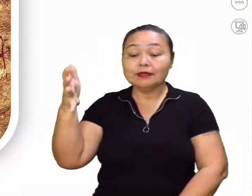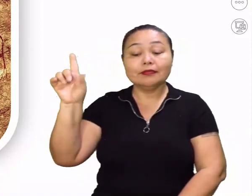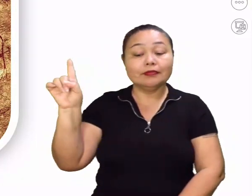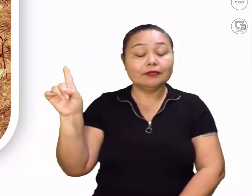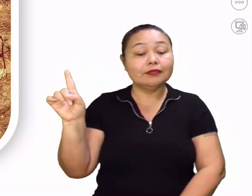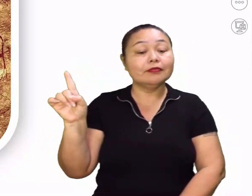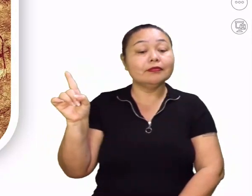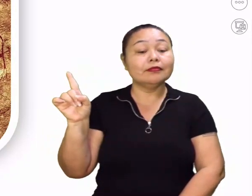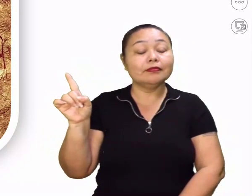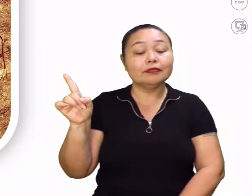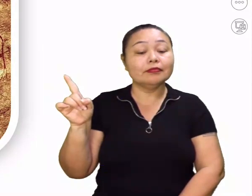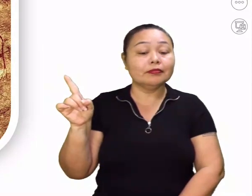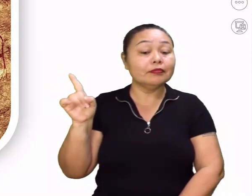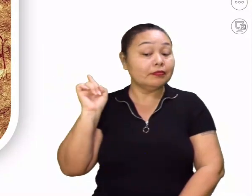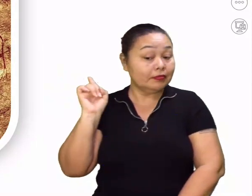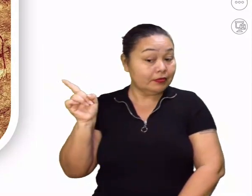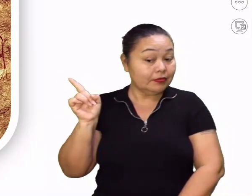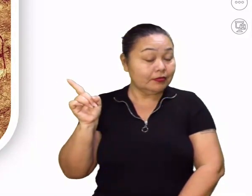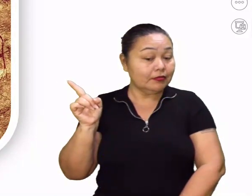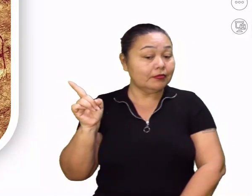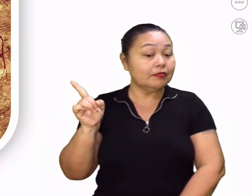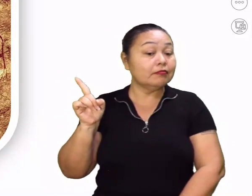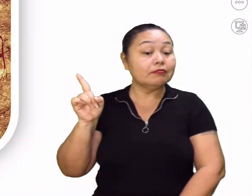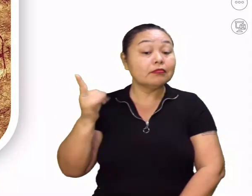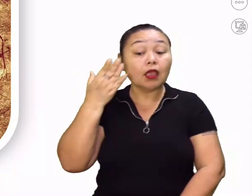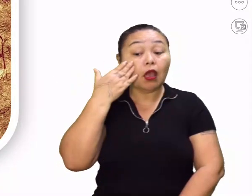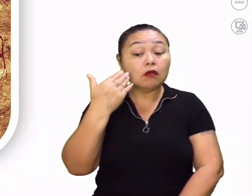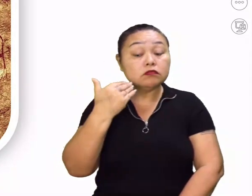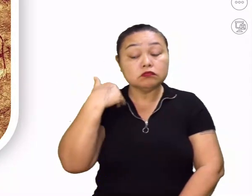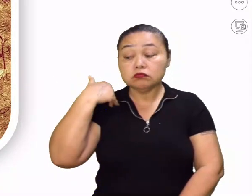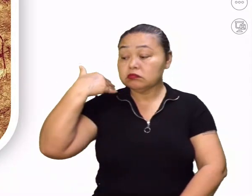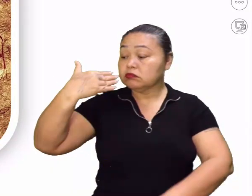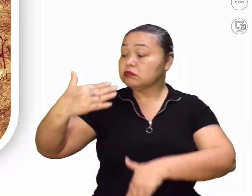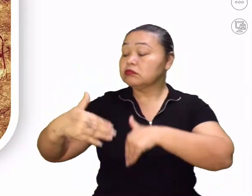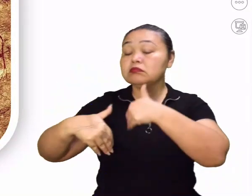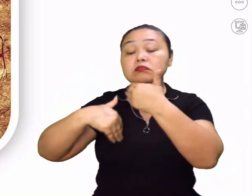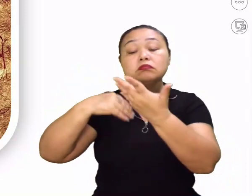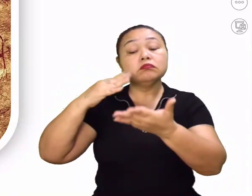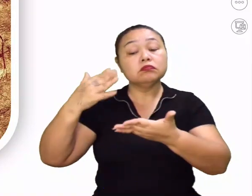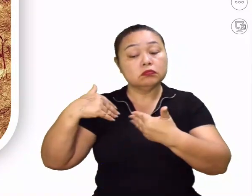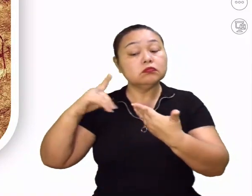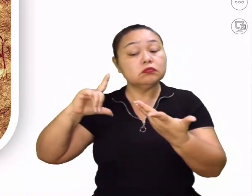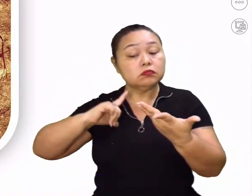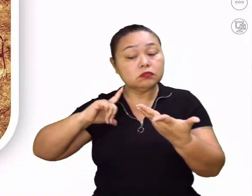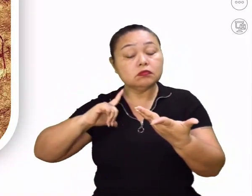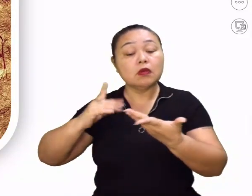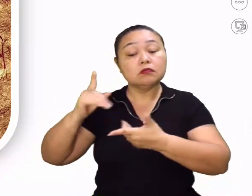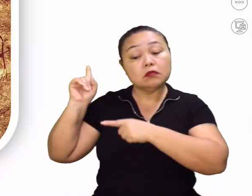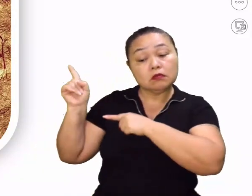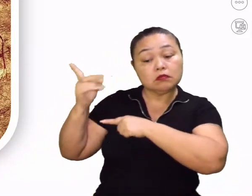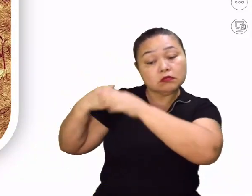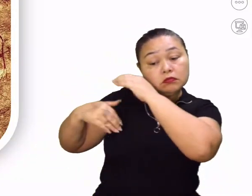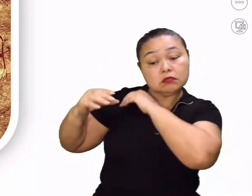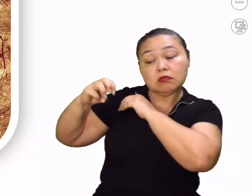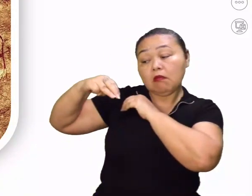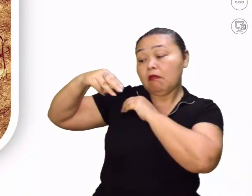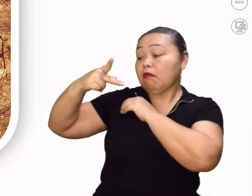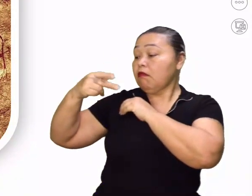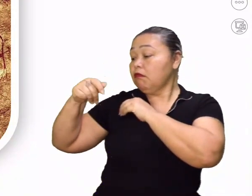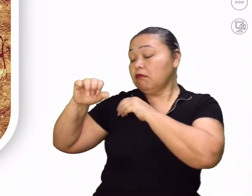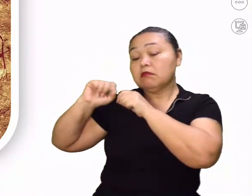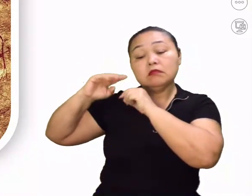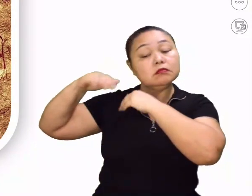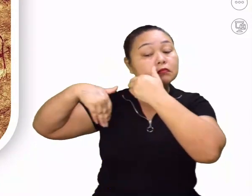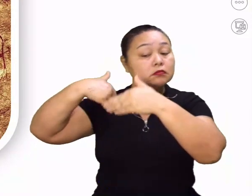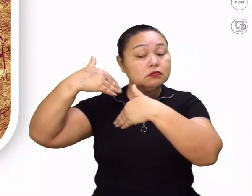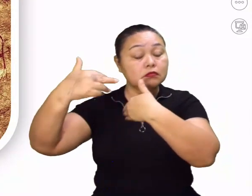né? Ela é a prova dessa evolução dos mapas, não é isso? Muito então, nessa imagem aí representa